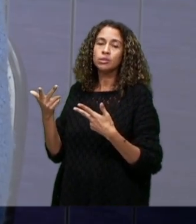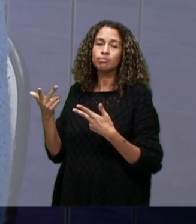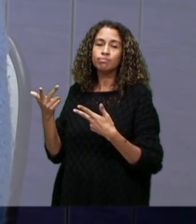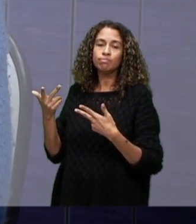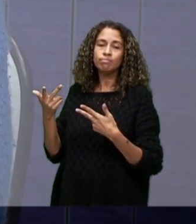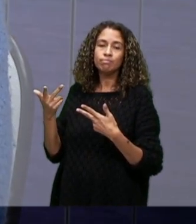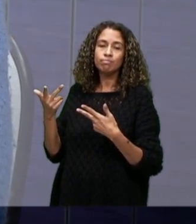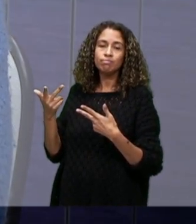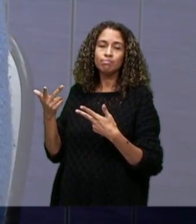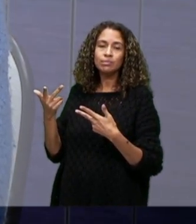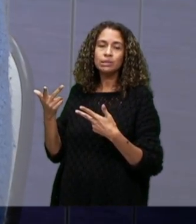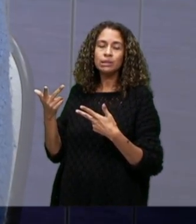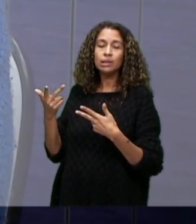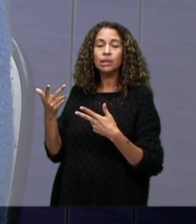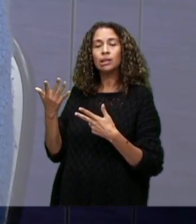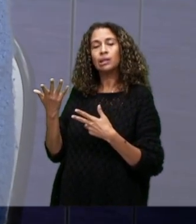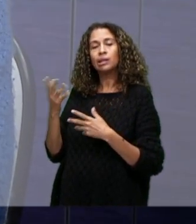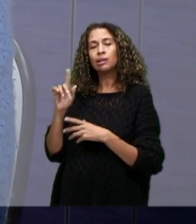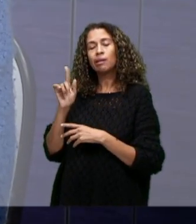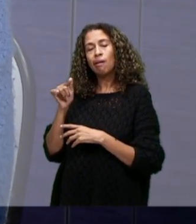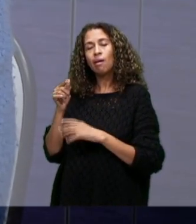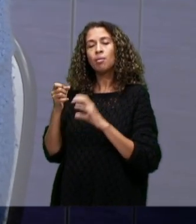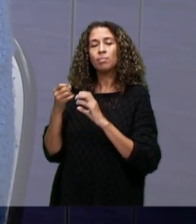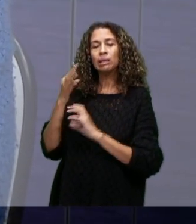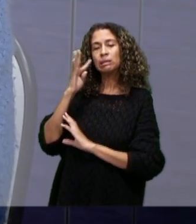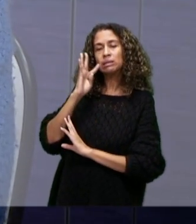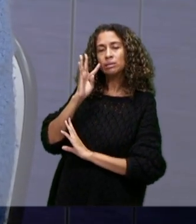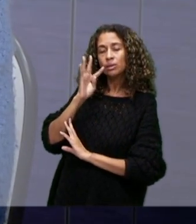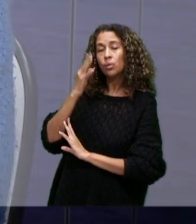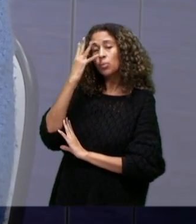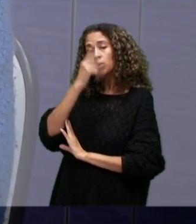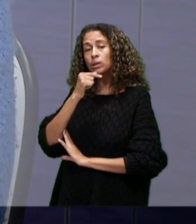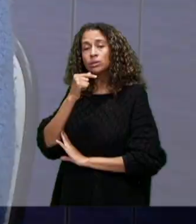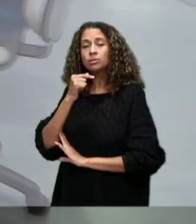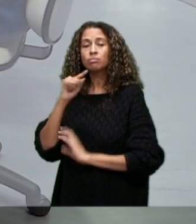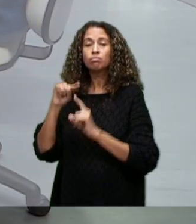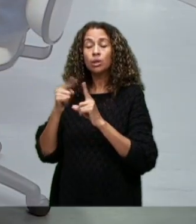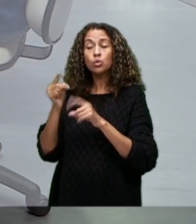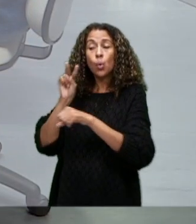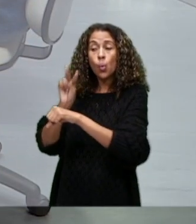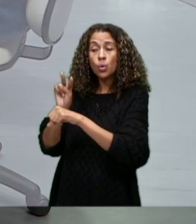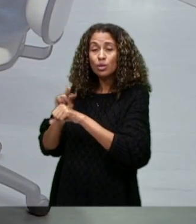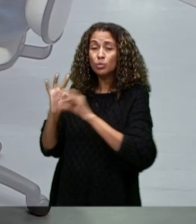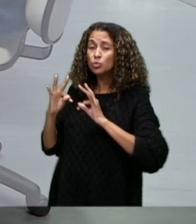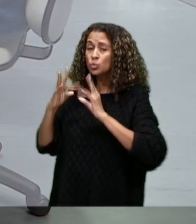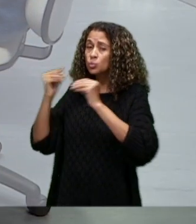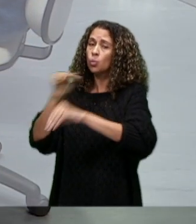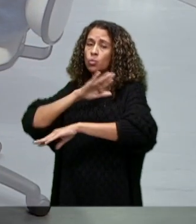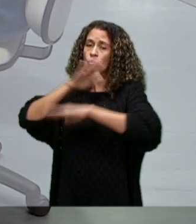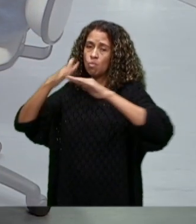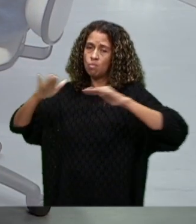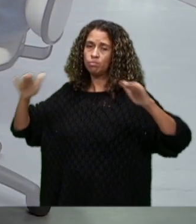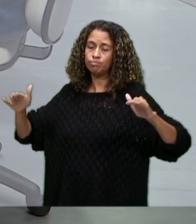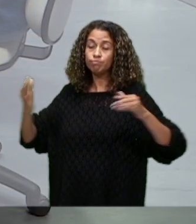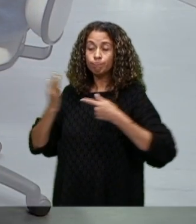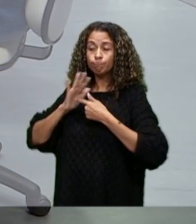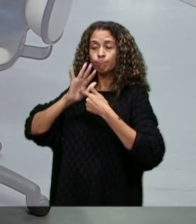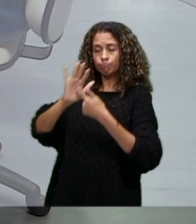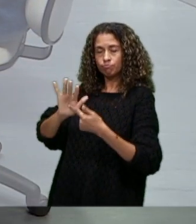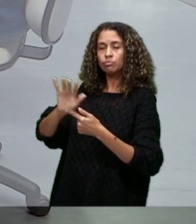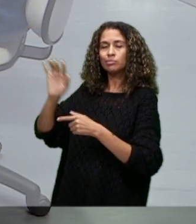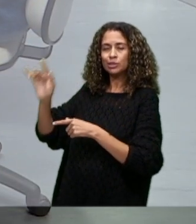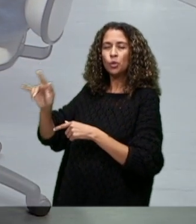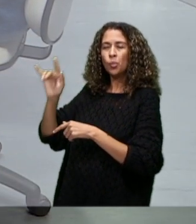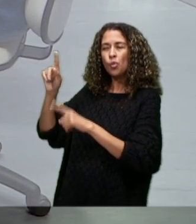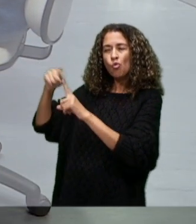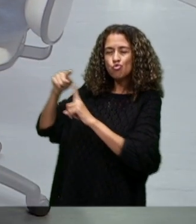espécies mais carismáticas, né, mas a ideia é a preservação de todo o oceano. É a gente trazer essas espécies como